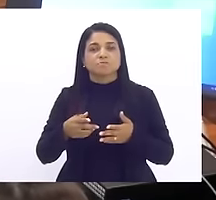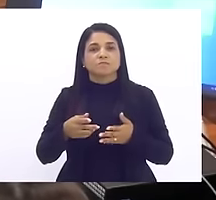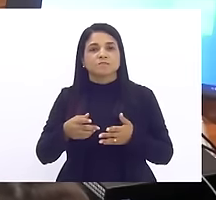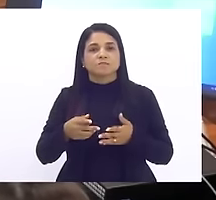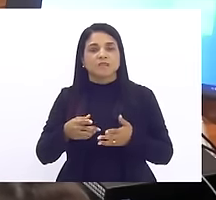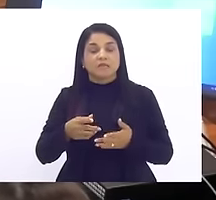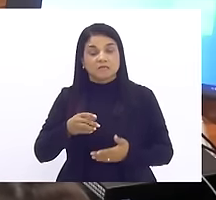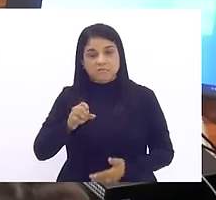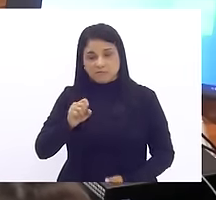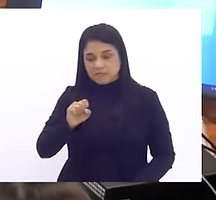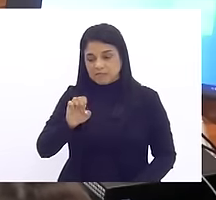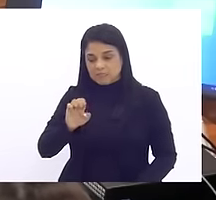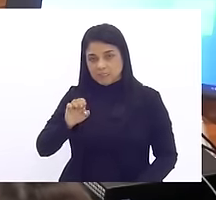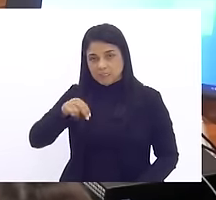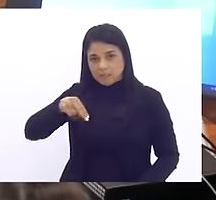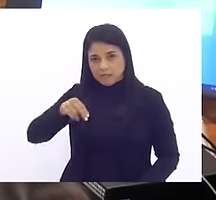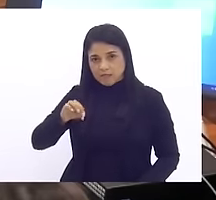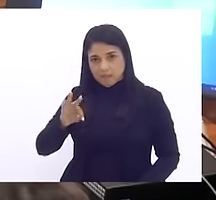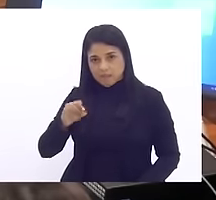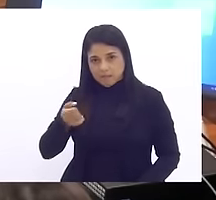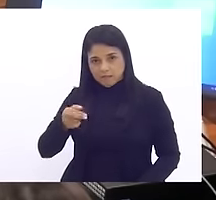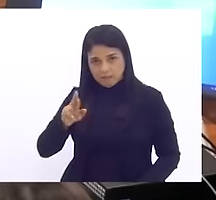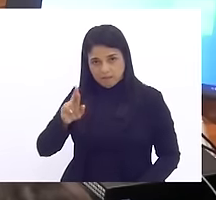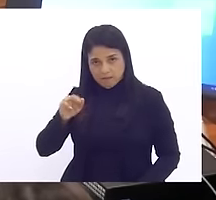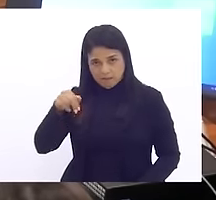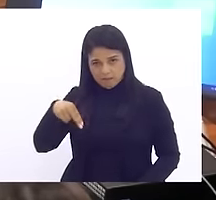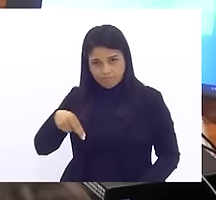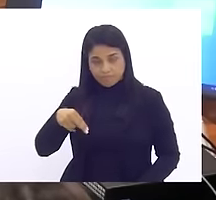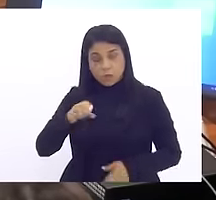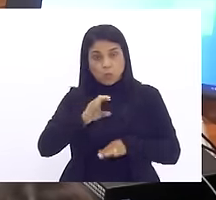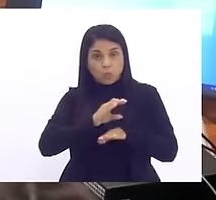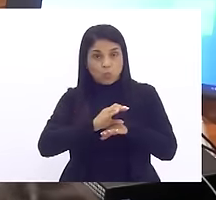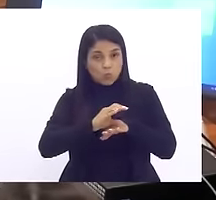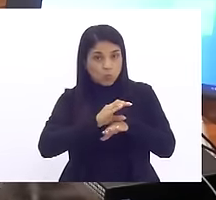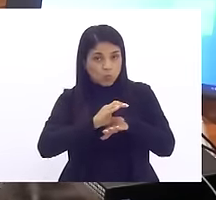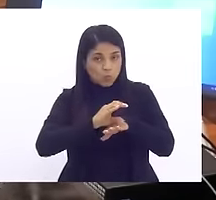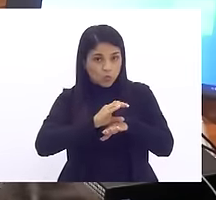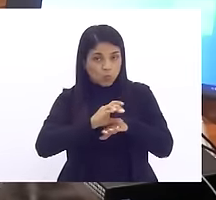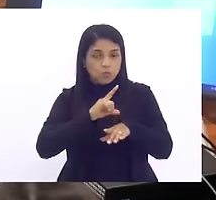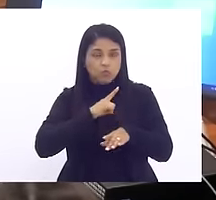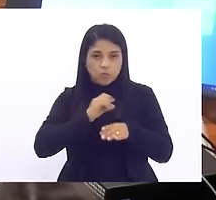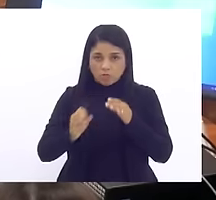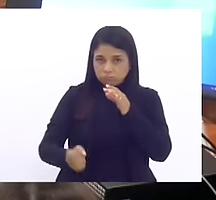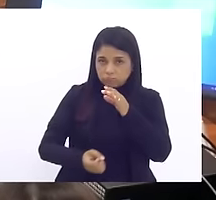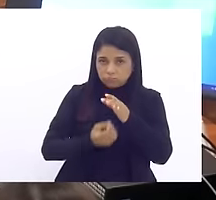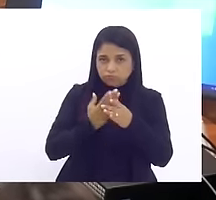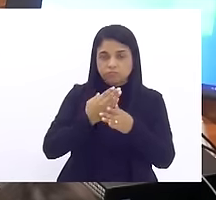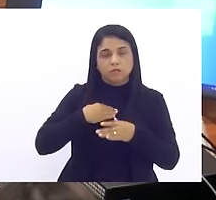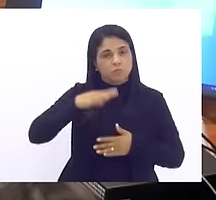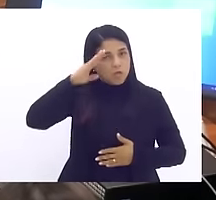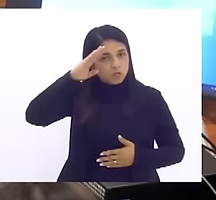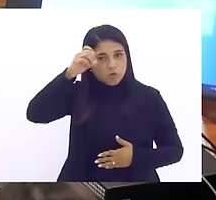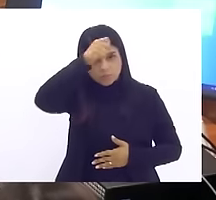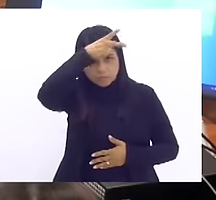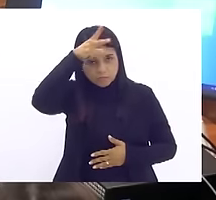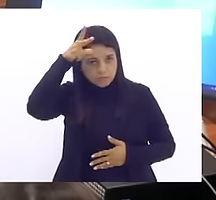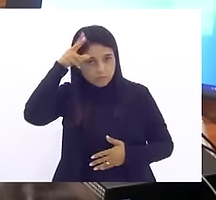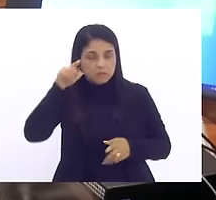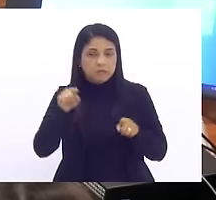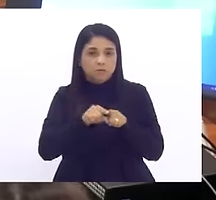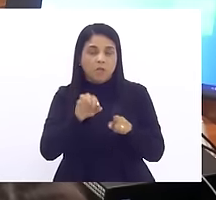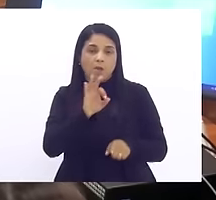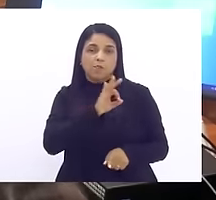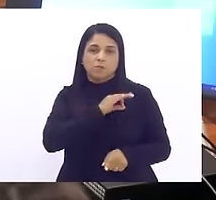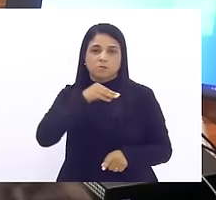você Nacional de Trânsito ele Estendeu fez esse curso esse curso também a gente tem sido tantas guarda os meus pais e as polícias militares